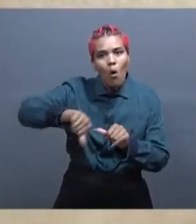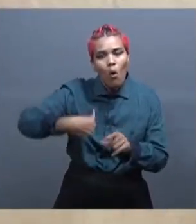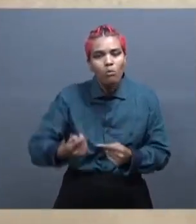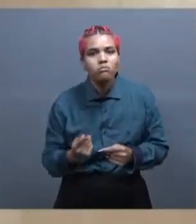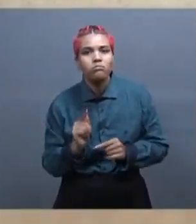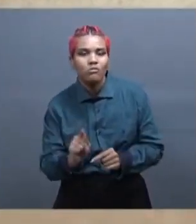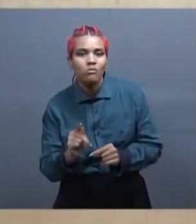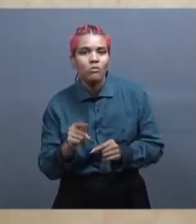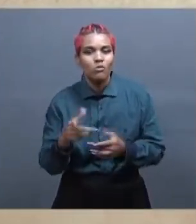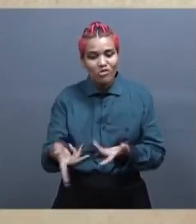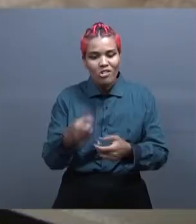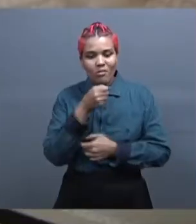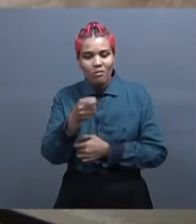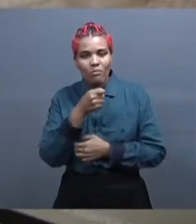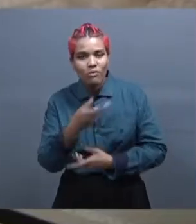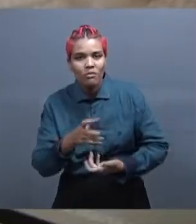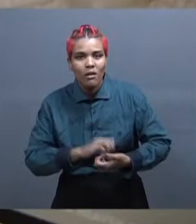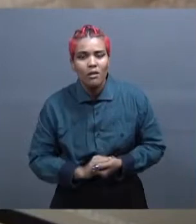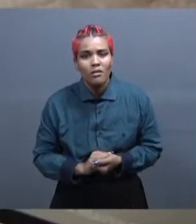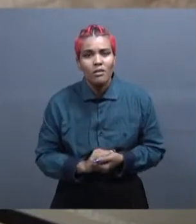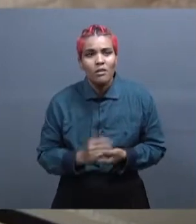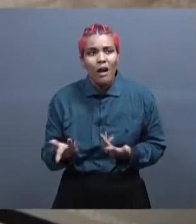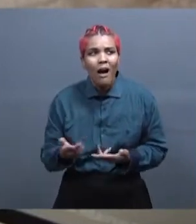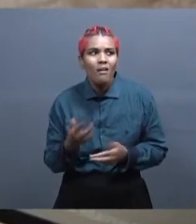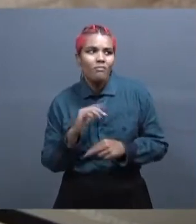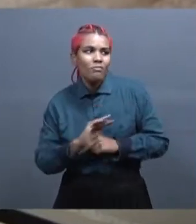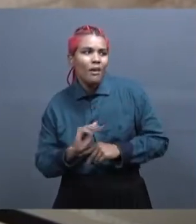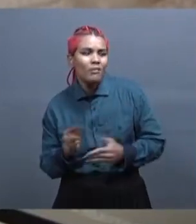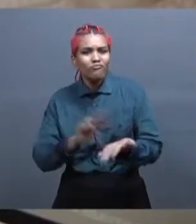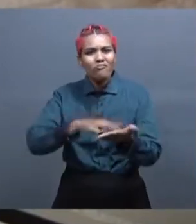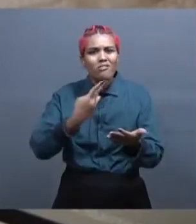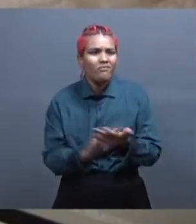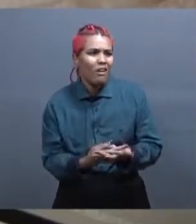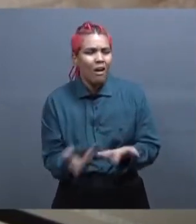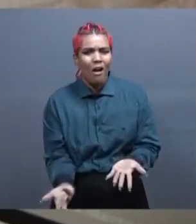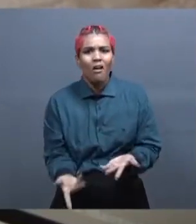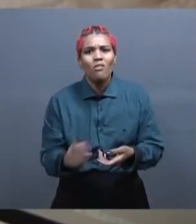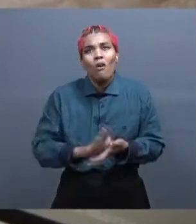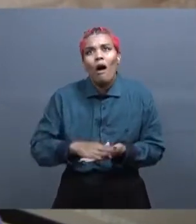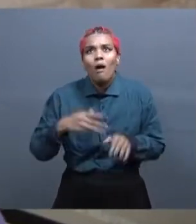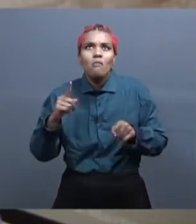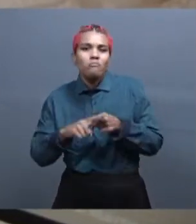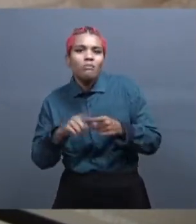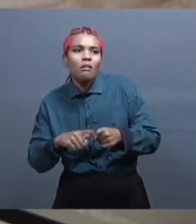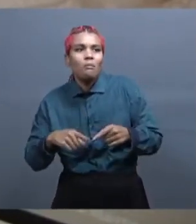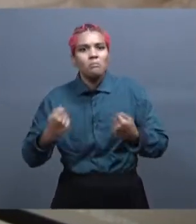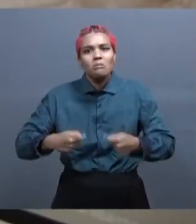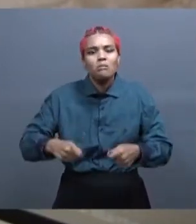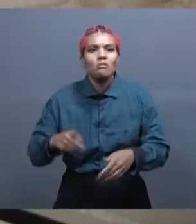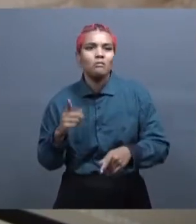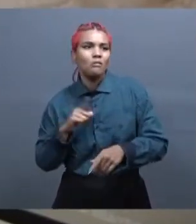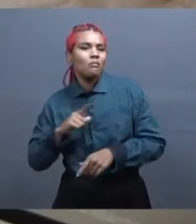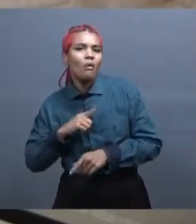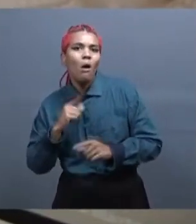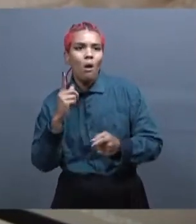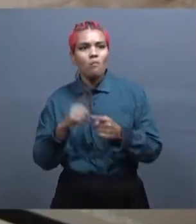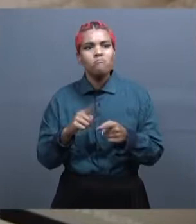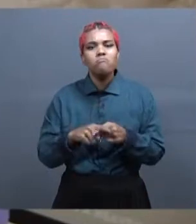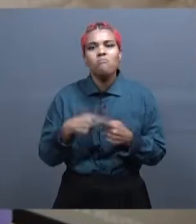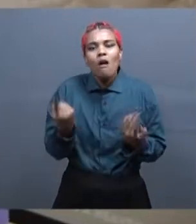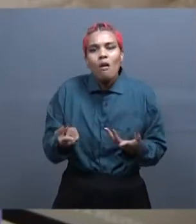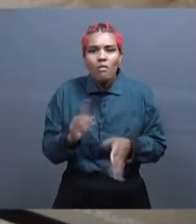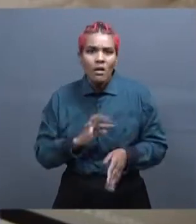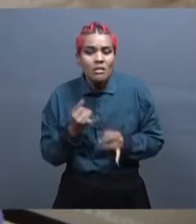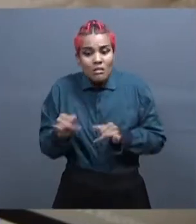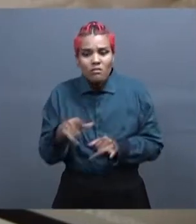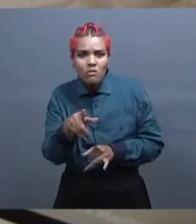sempre têm um significado é aquele negócio né porque tem que ter um significado porque tem que ter um porquê não tem que ter um porquê se você quer fazer